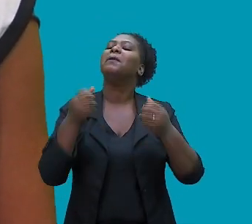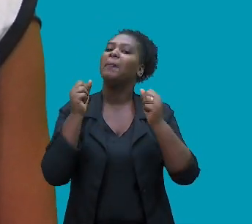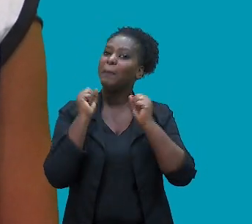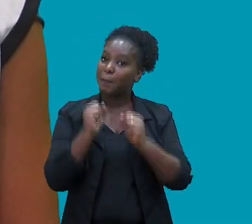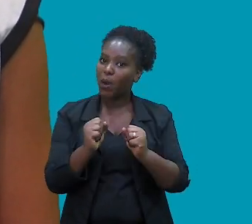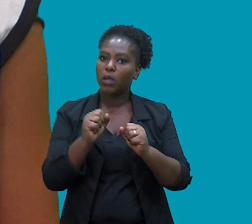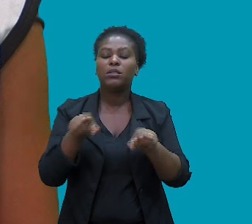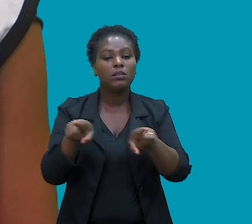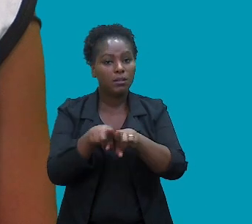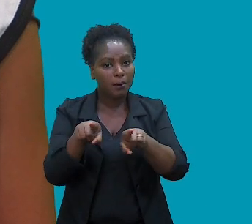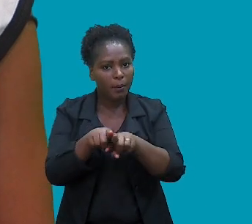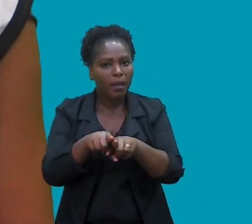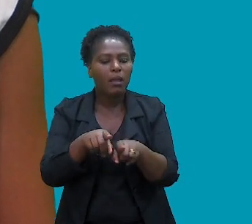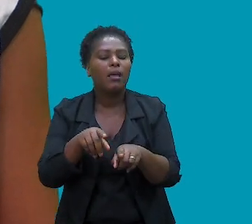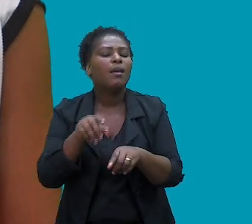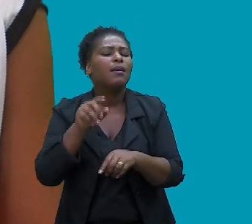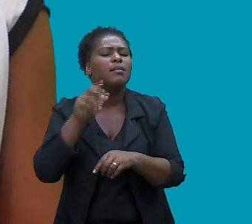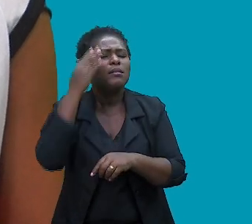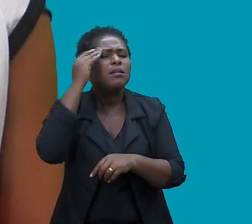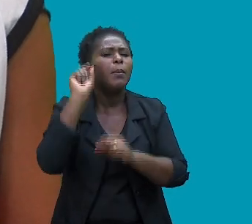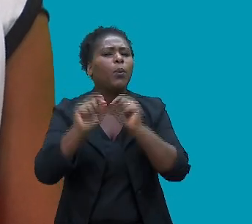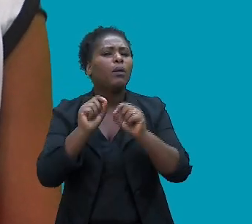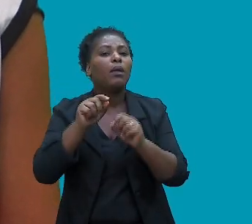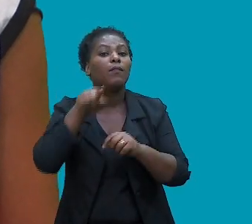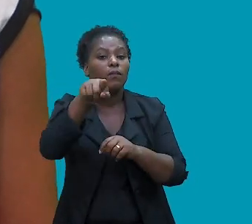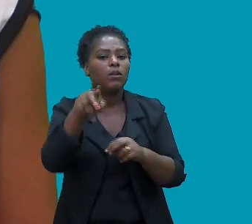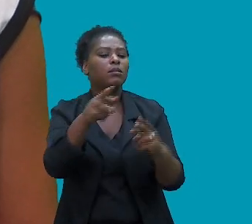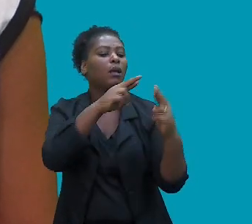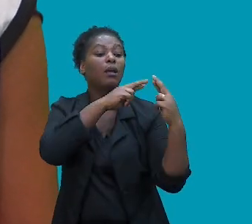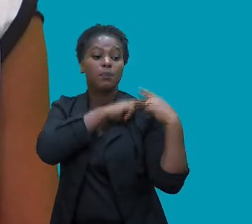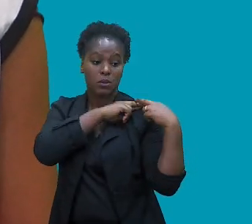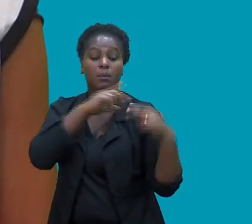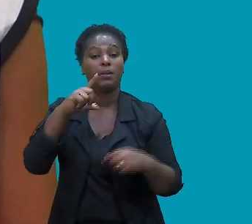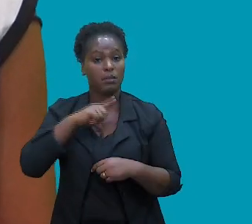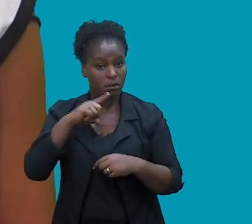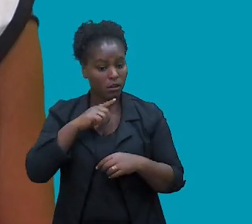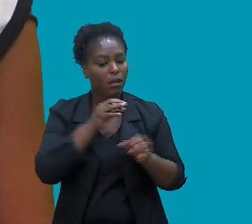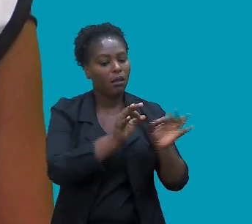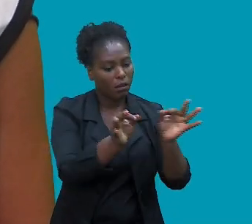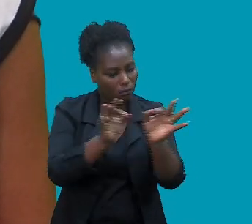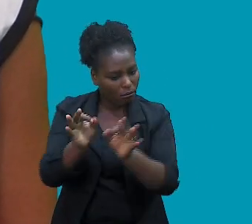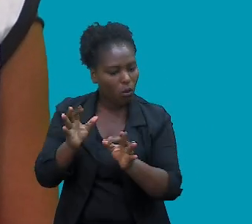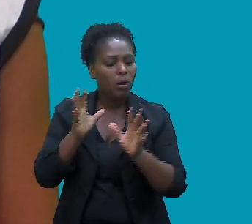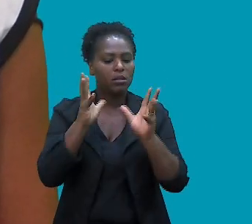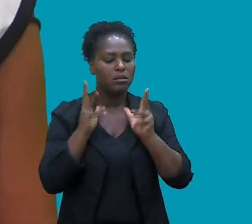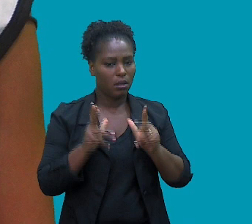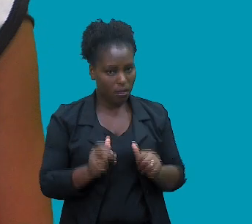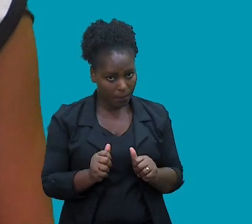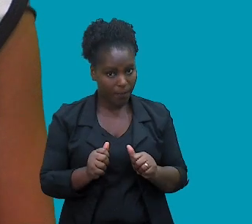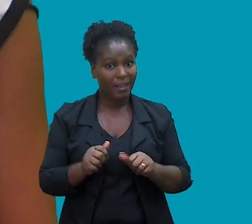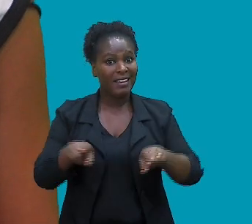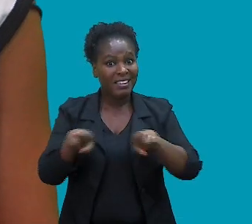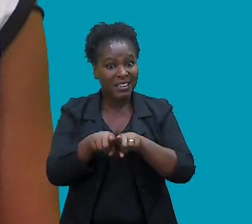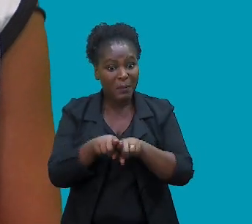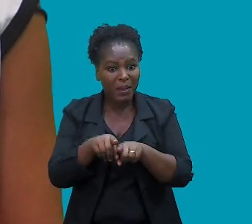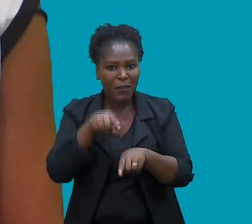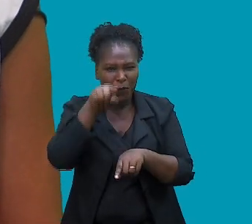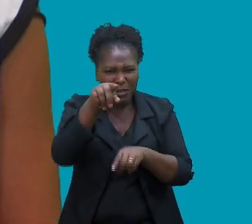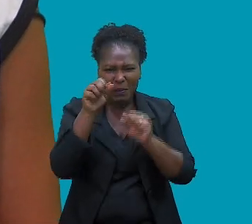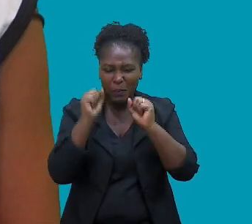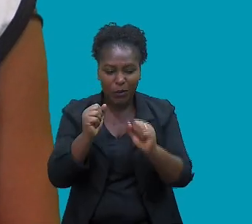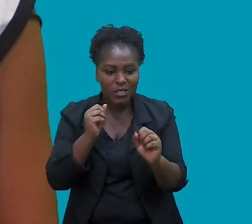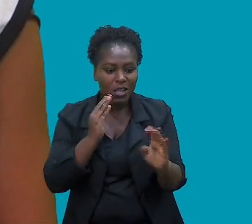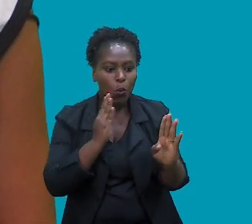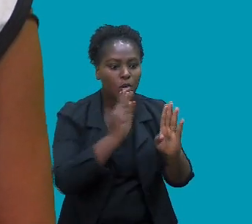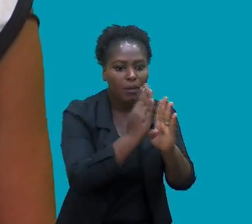de responsabilidade e pertencimento e ainda podemos redescobrir brinquedos